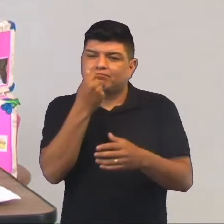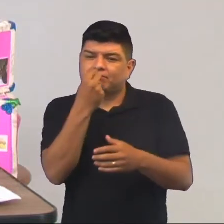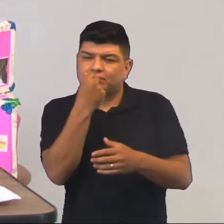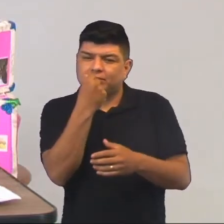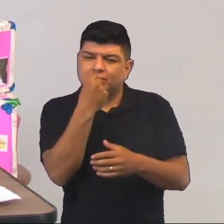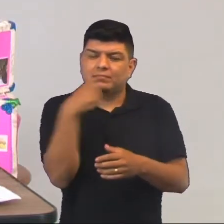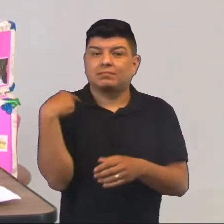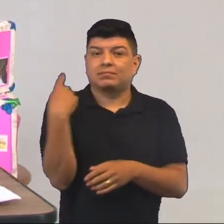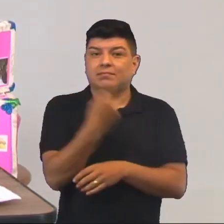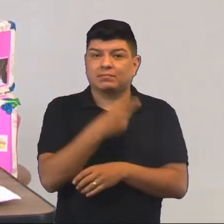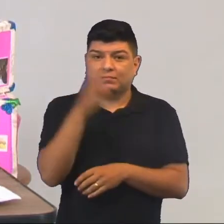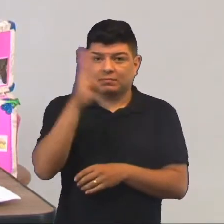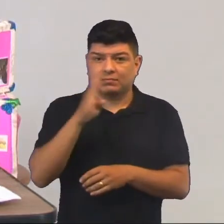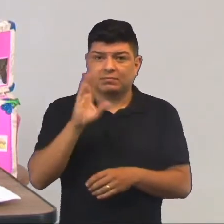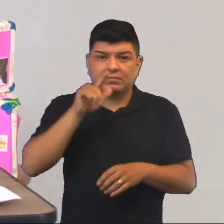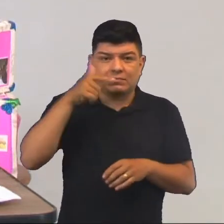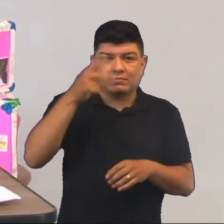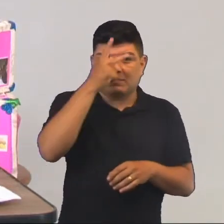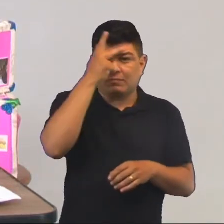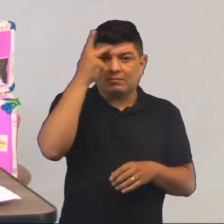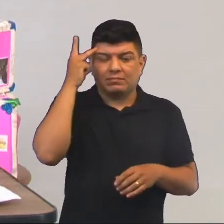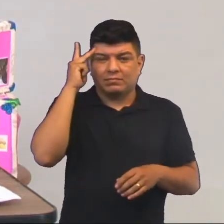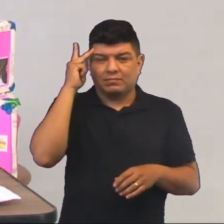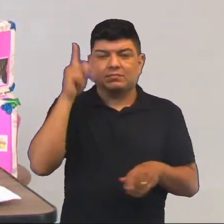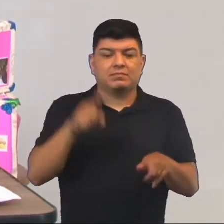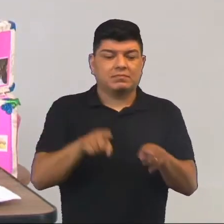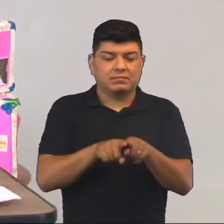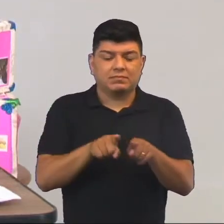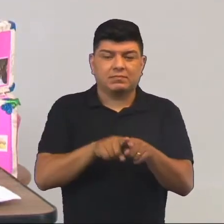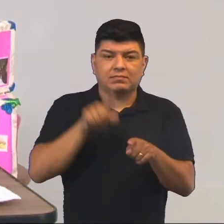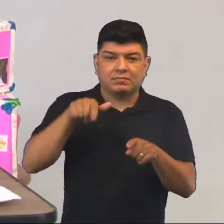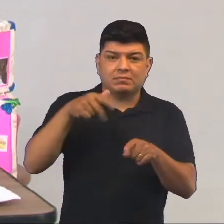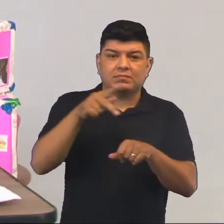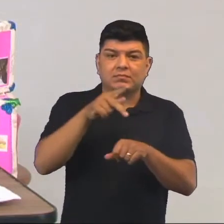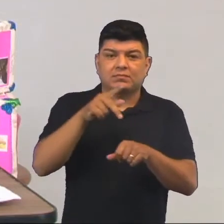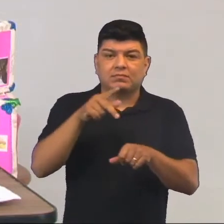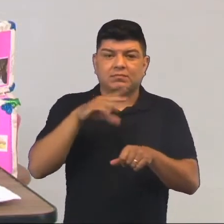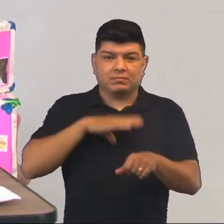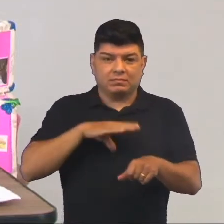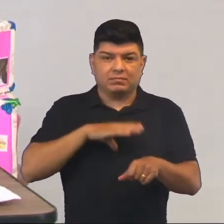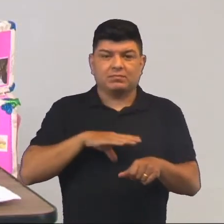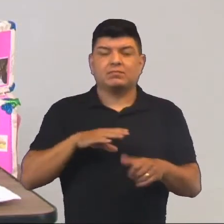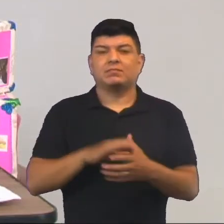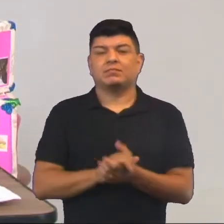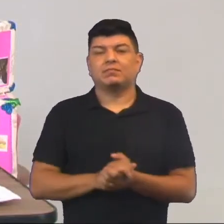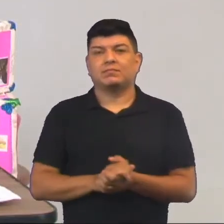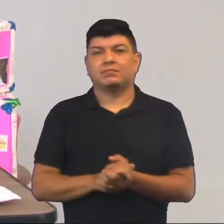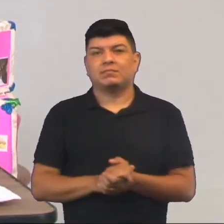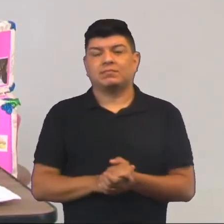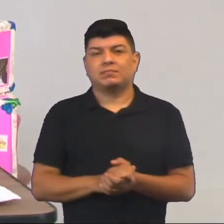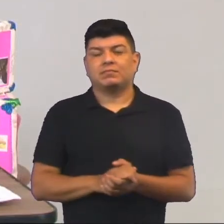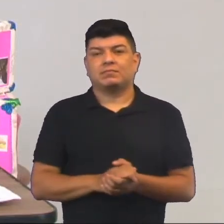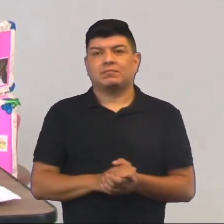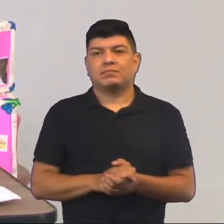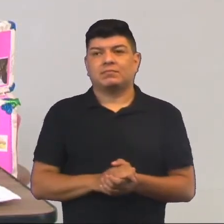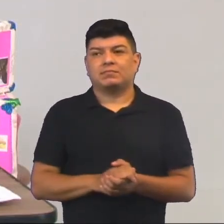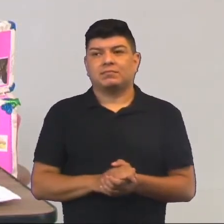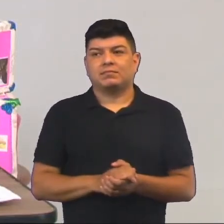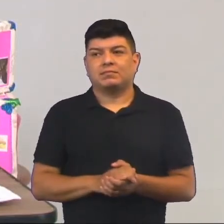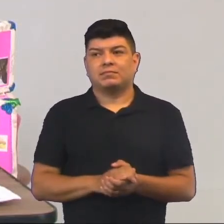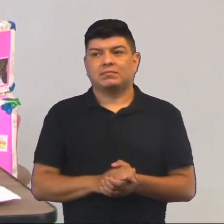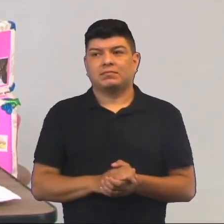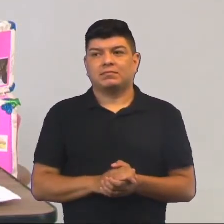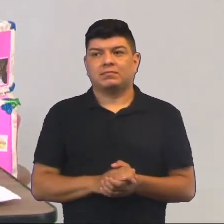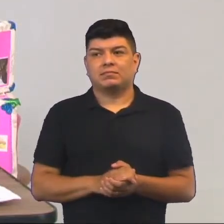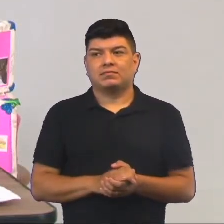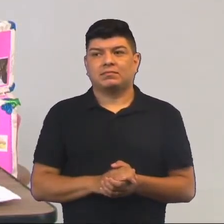nós brasileiros e por outras pessoas também de outras regiões, certo? De outros...